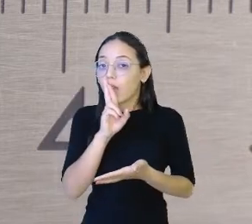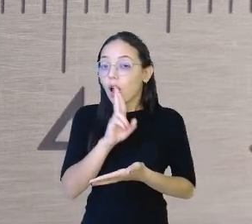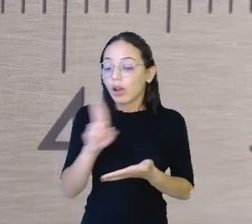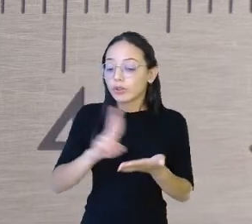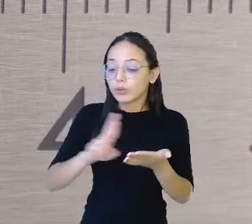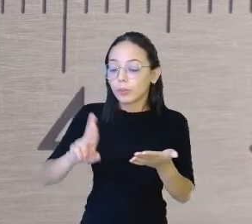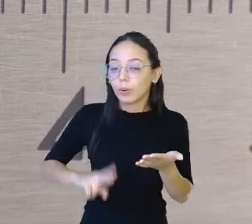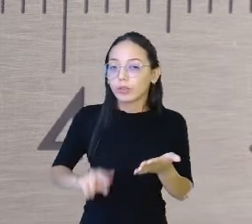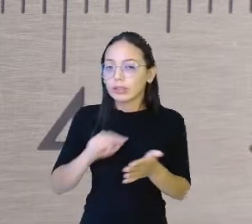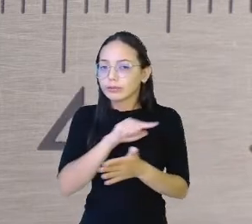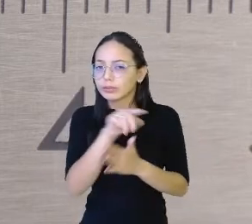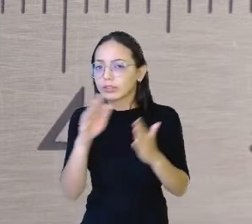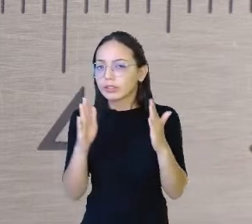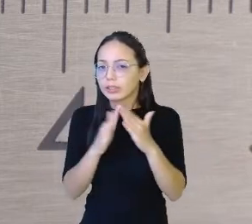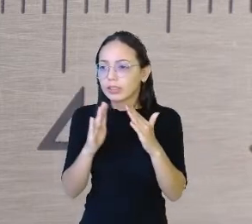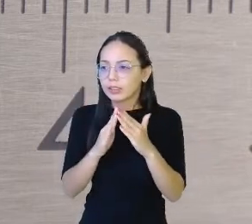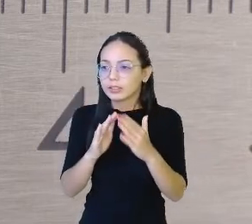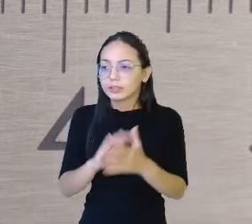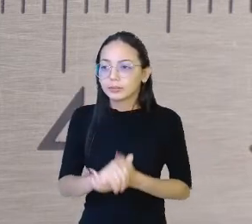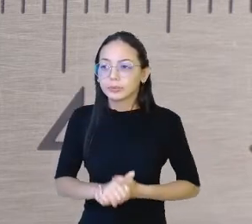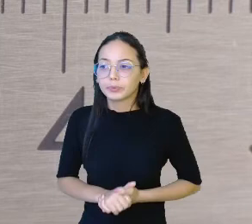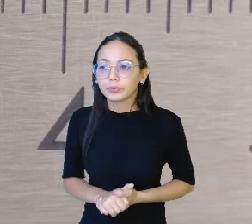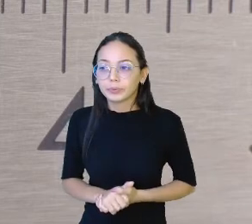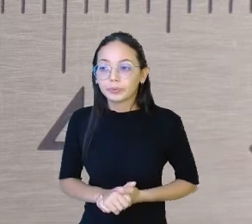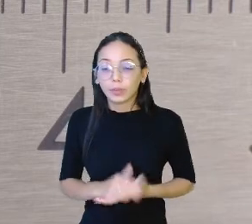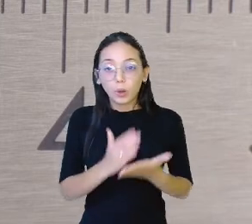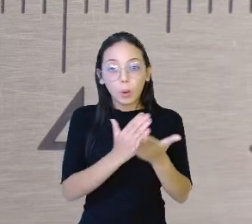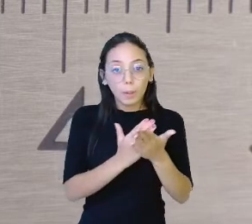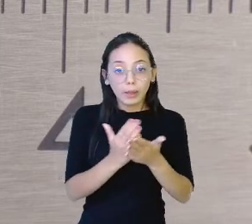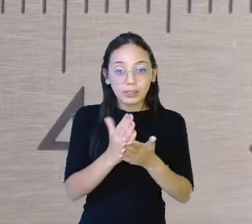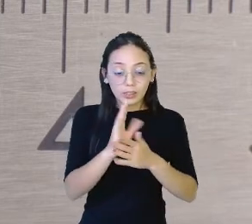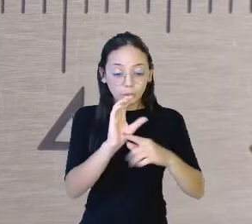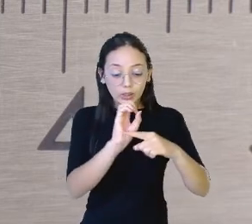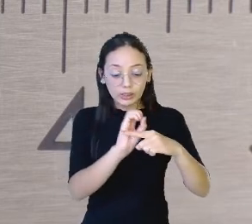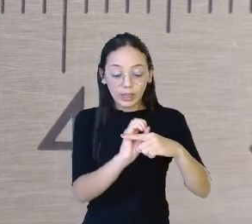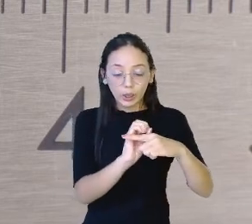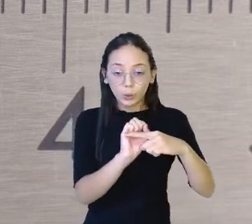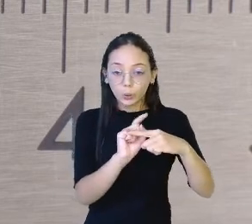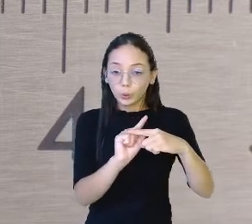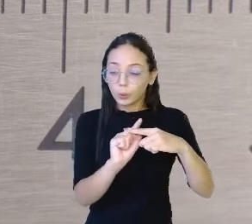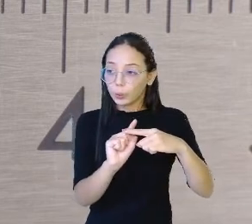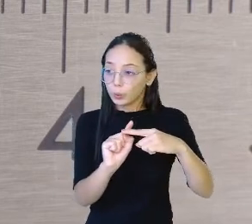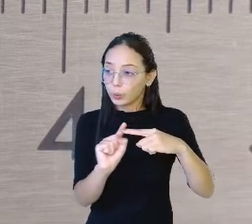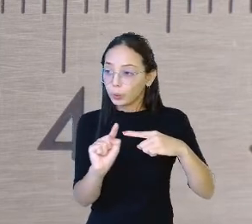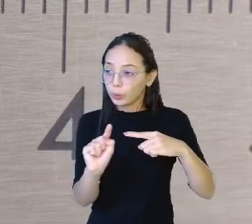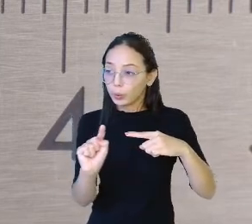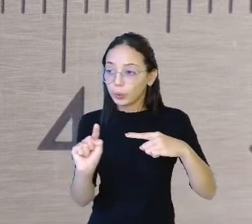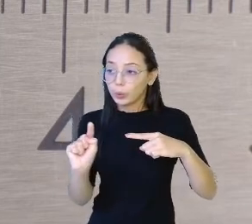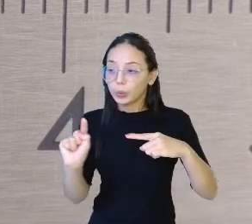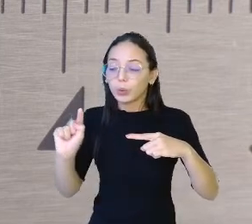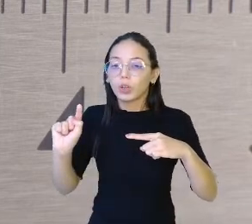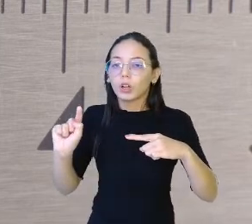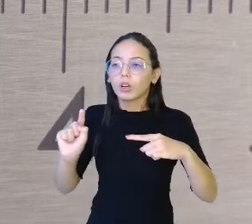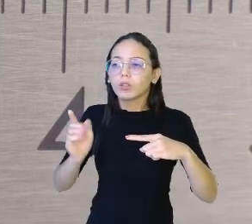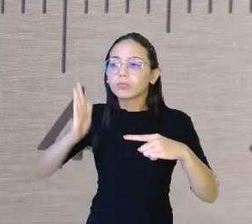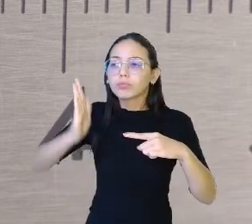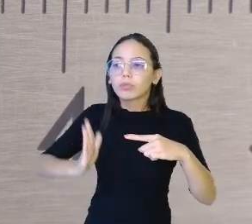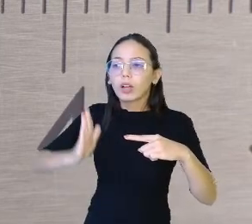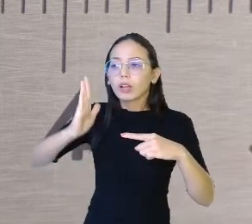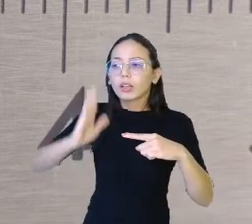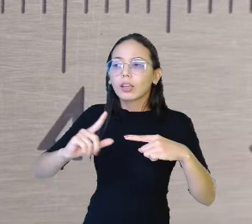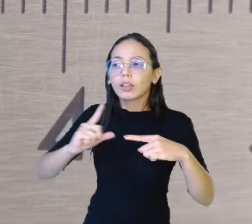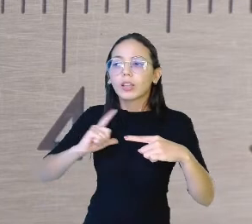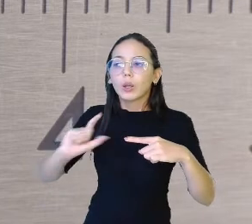sua casa. Aqui começa do 0, claro. E aqui